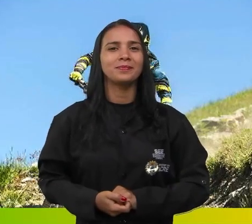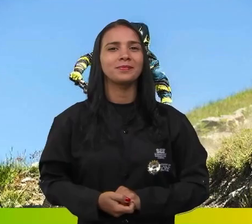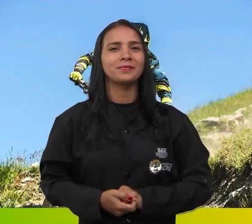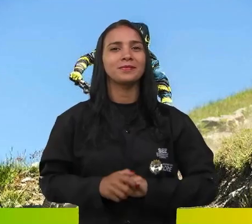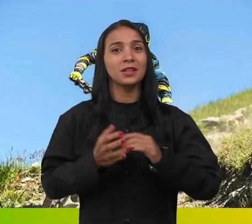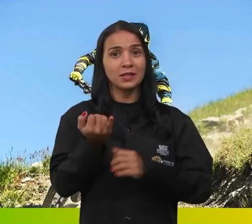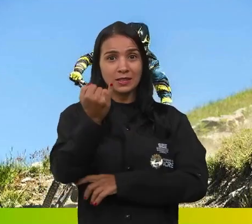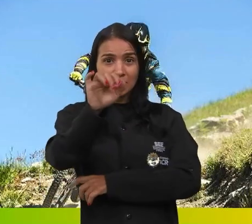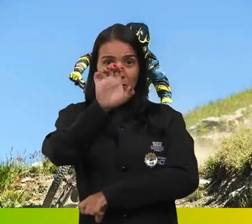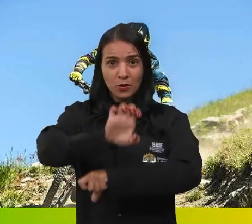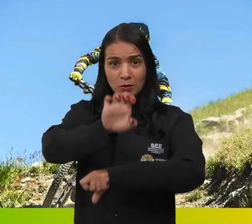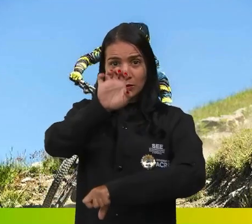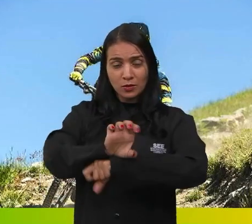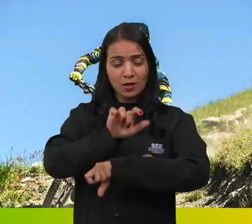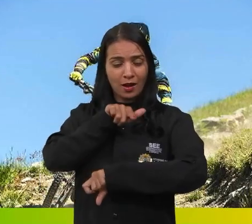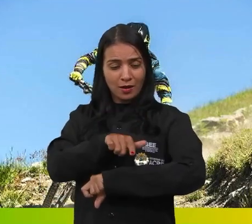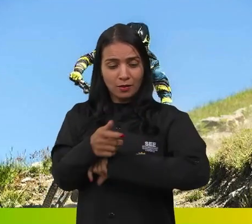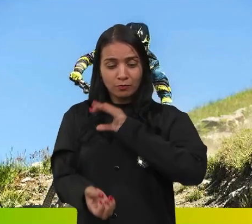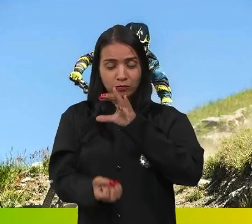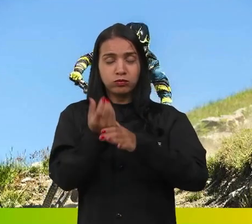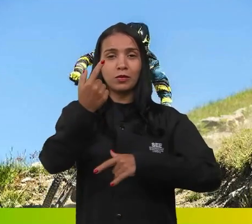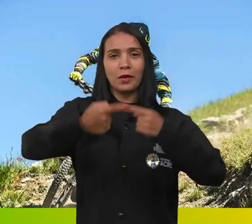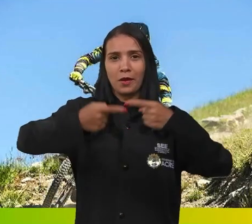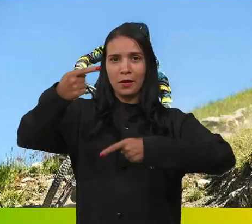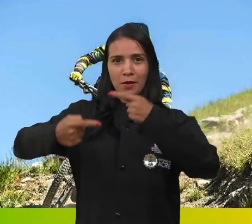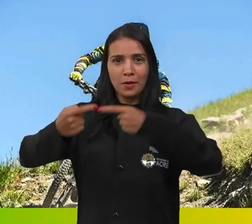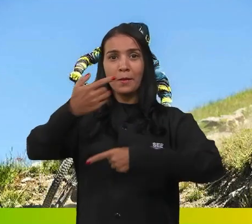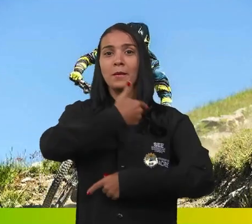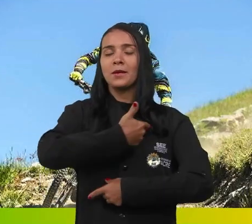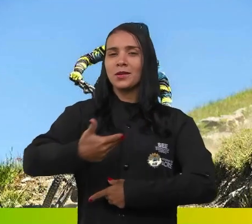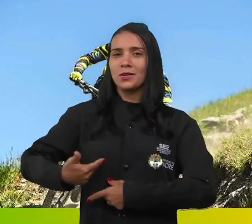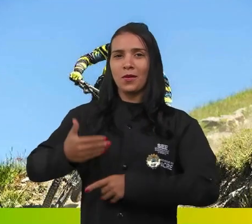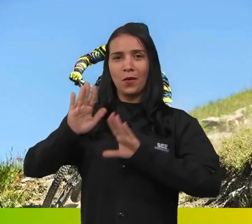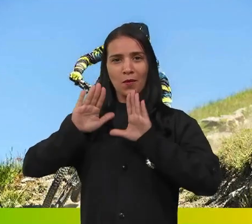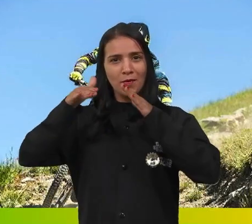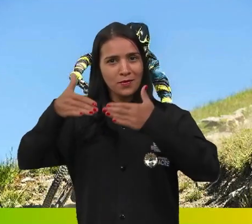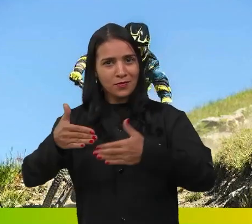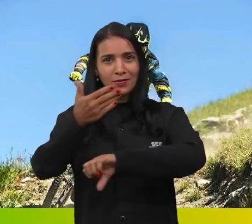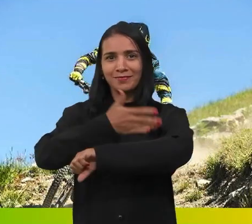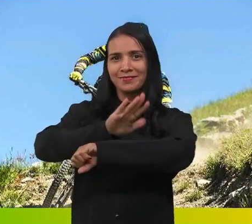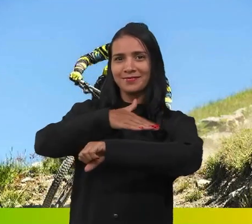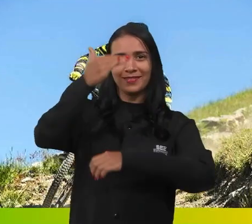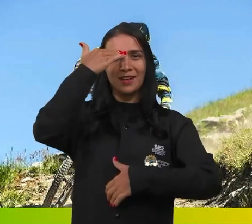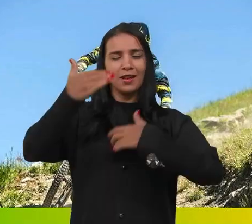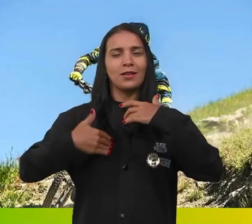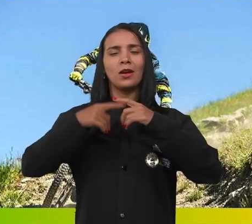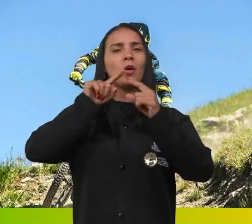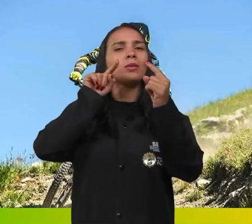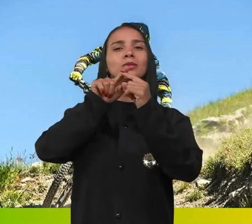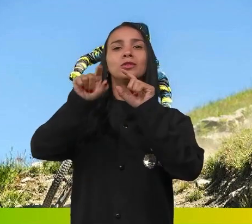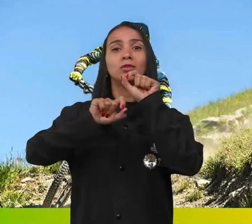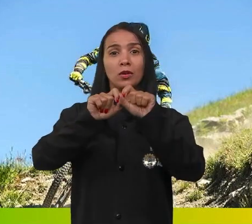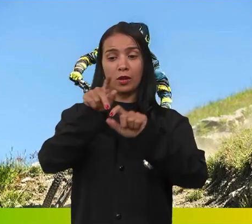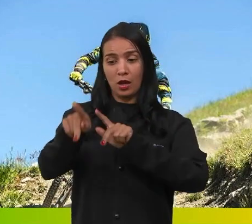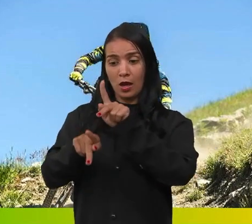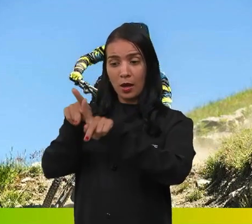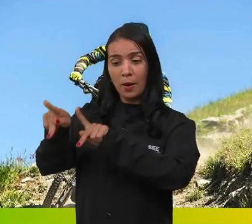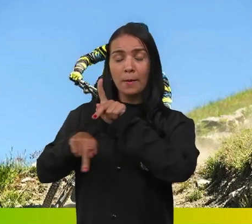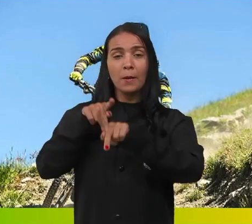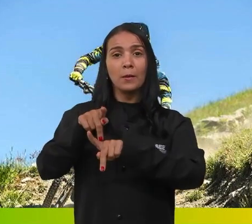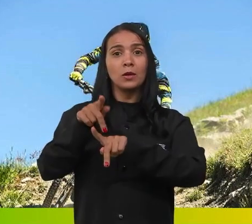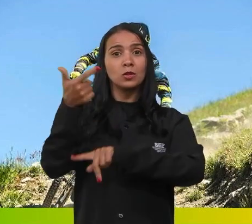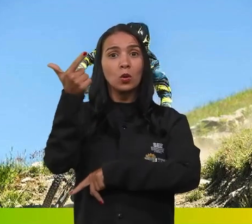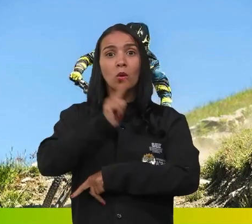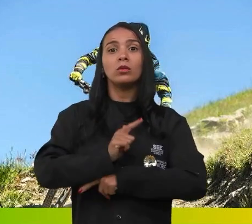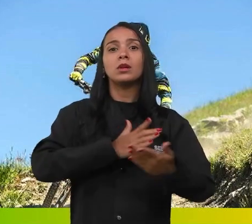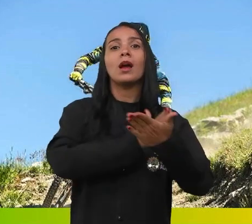cria políticas públicas voltadas a essas práticas, busca garantir que toda a população tenha acesso a espaços, programas